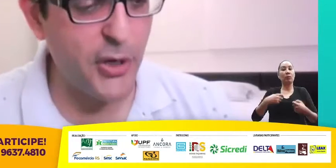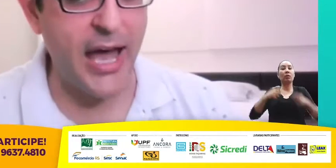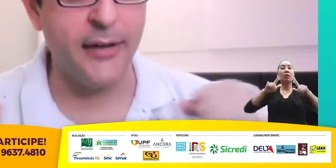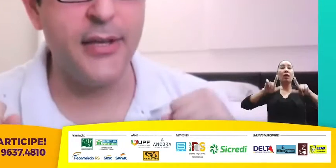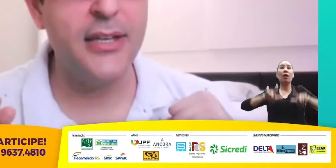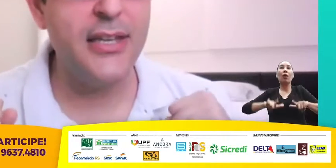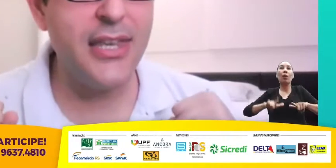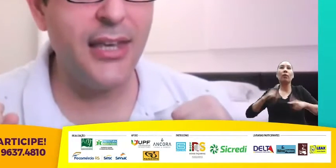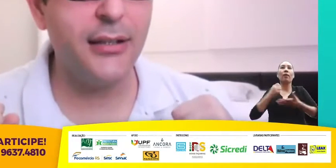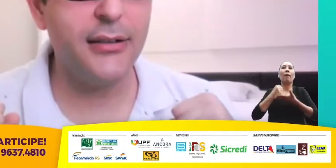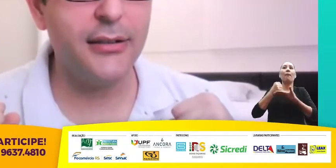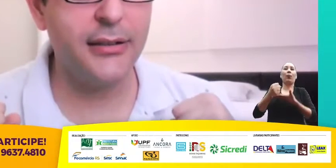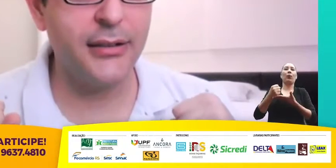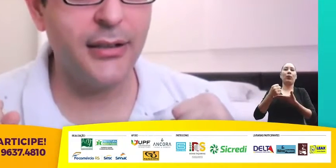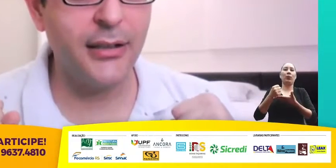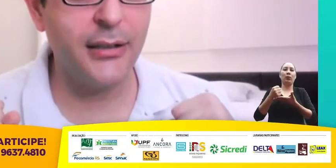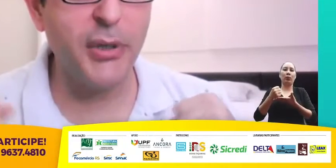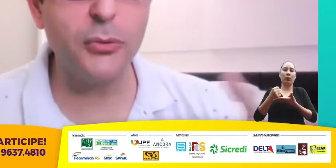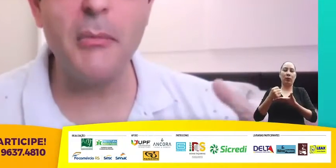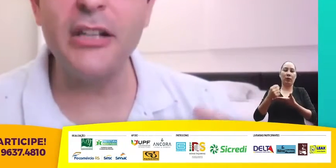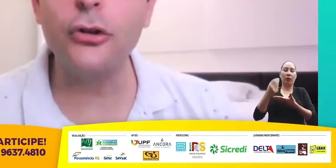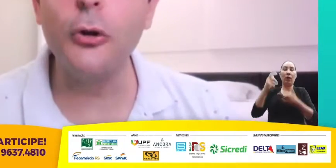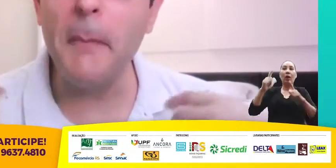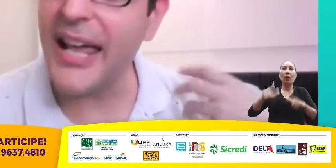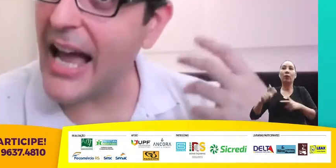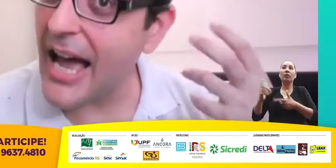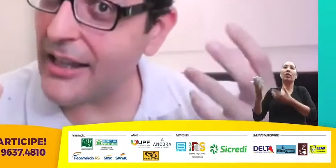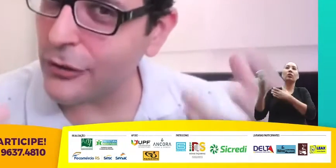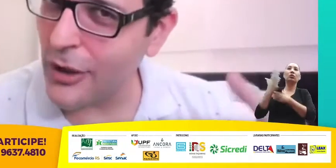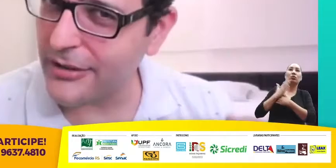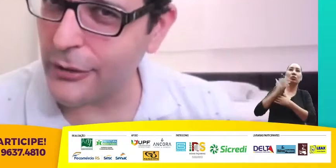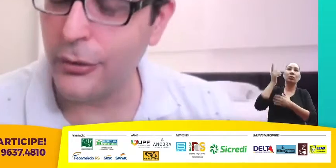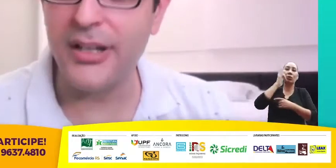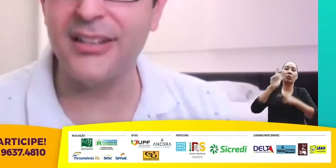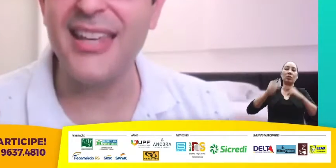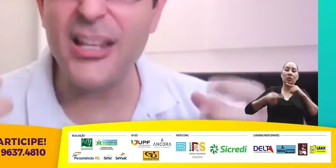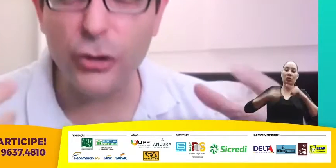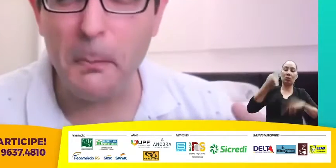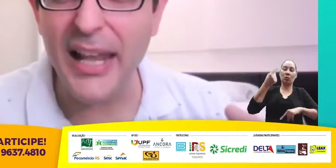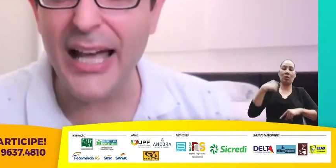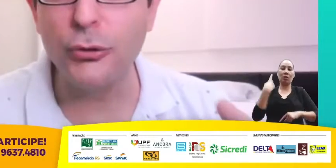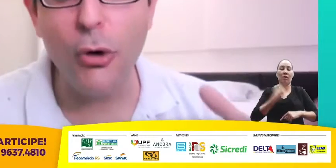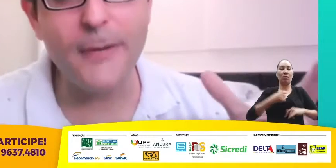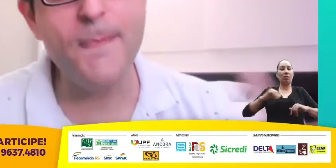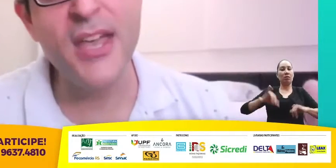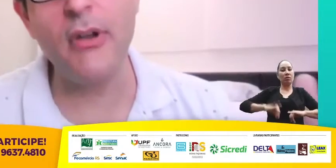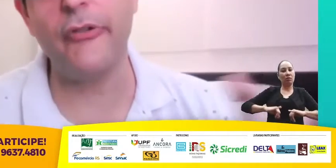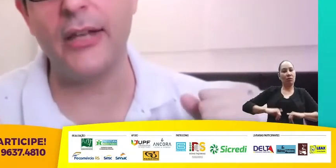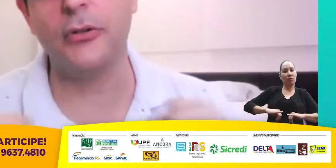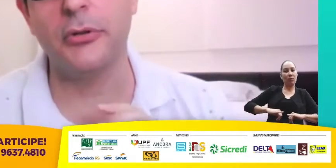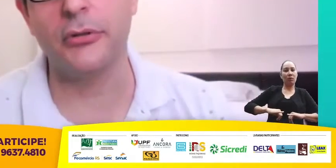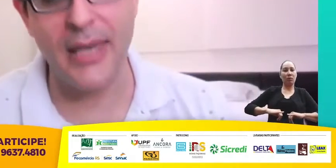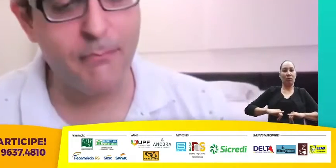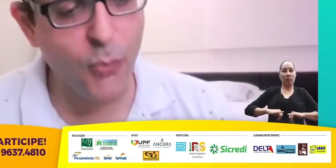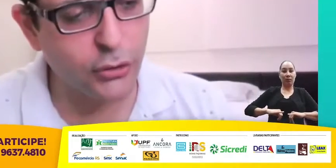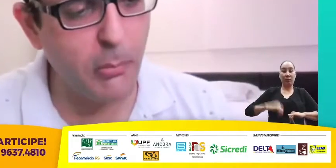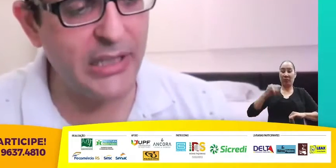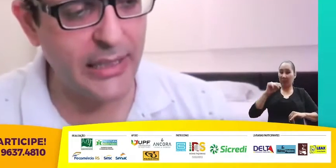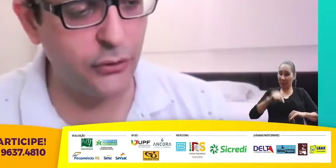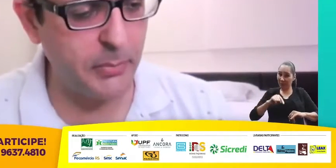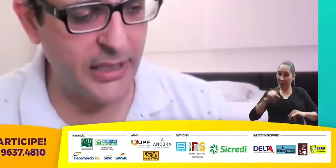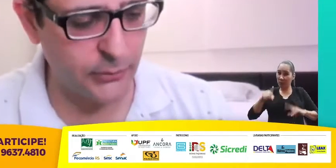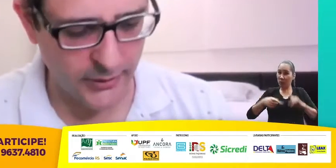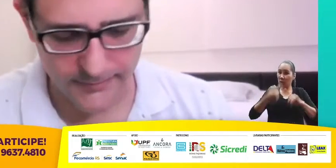aonde se apoiar e, principalmente, superar as nossas dores. E aí, superar dor não é fácil, Bruno. É